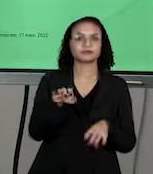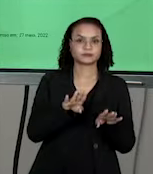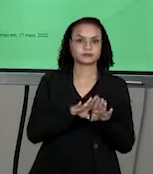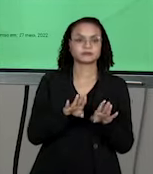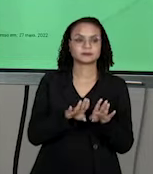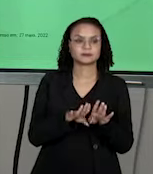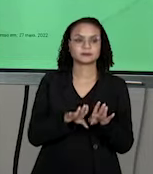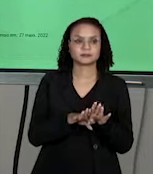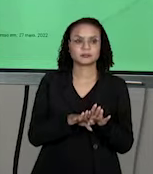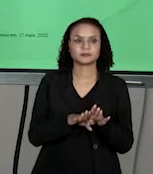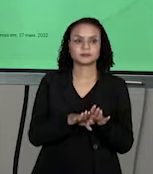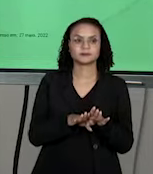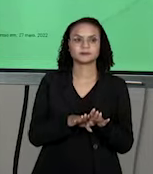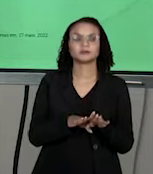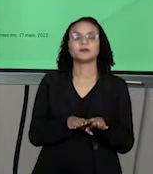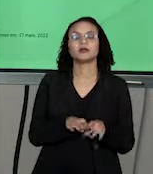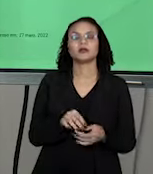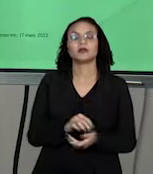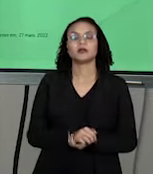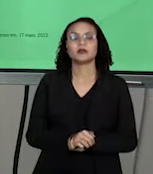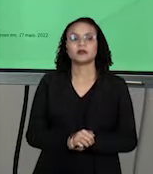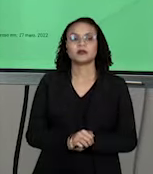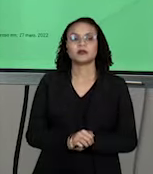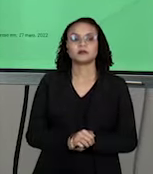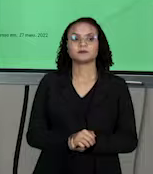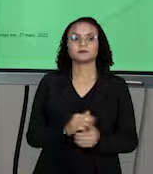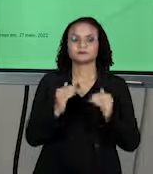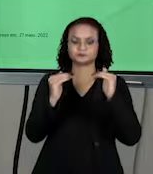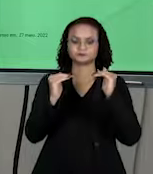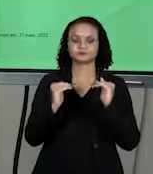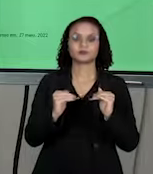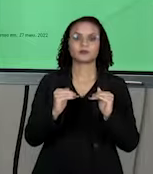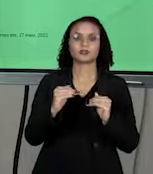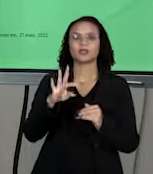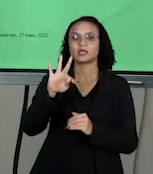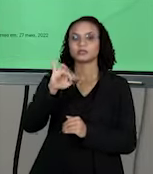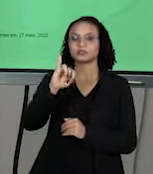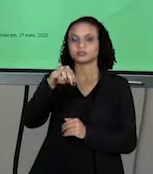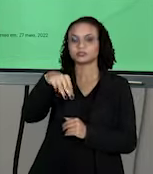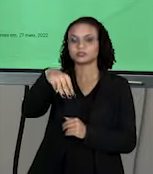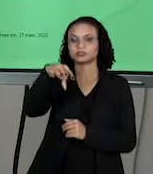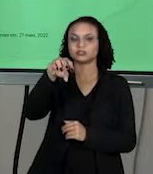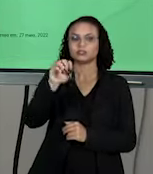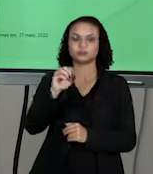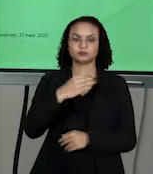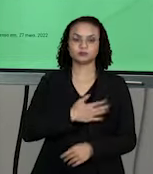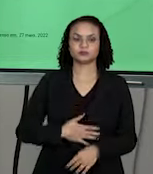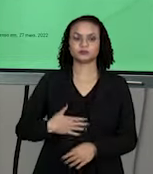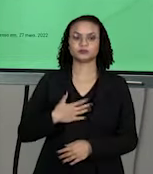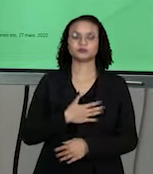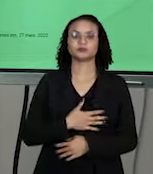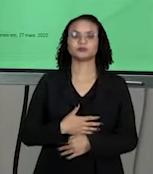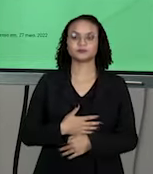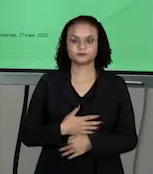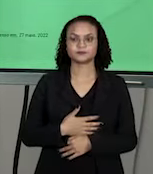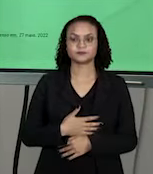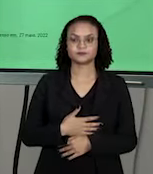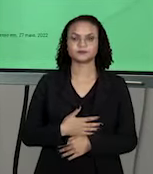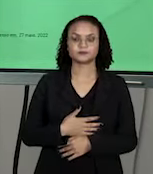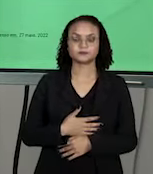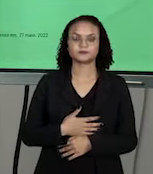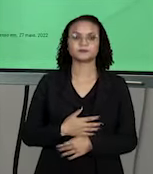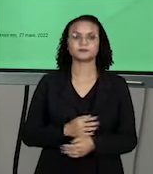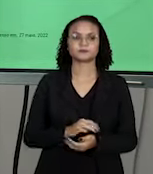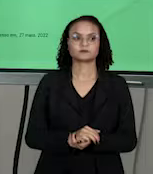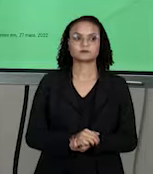a tireoide e a paratireoide. O timo, que fica próximo na região